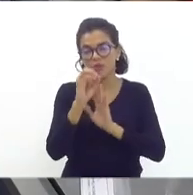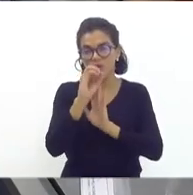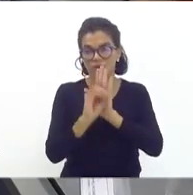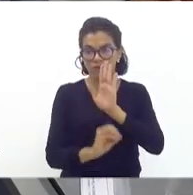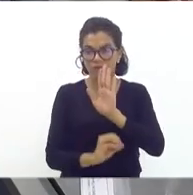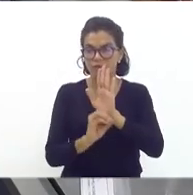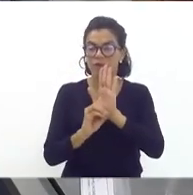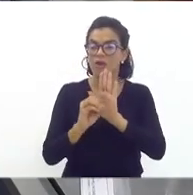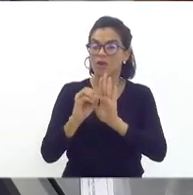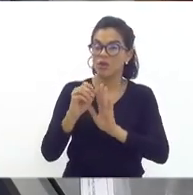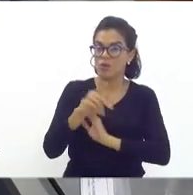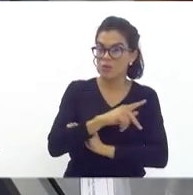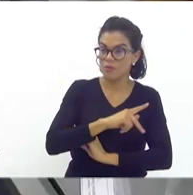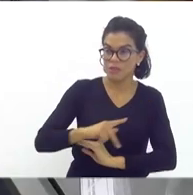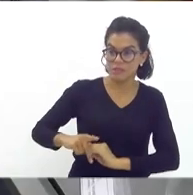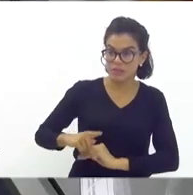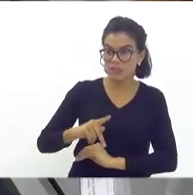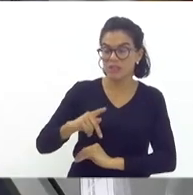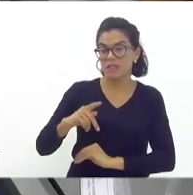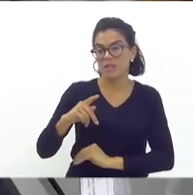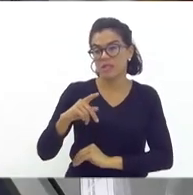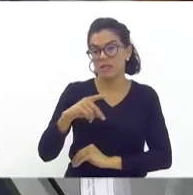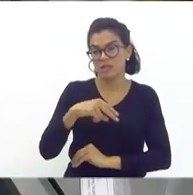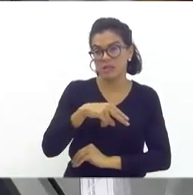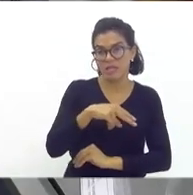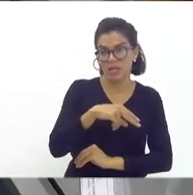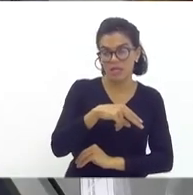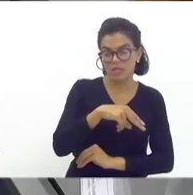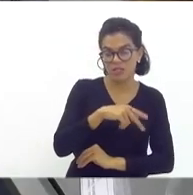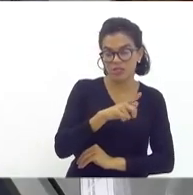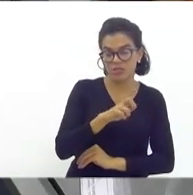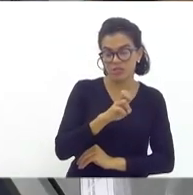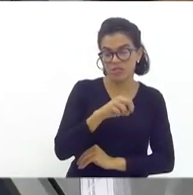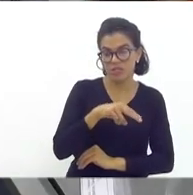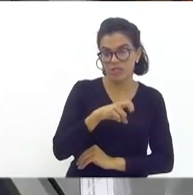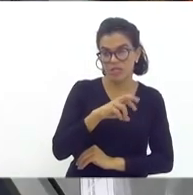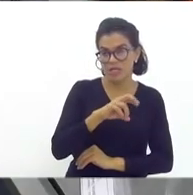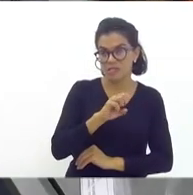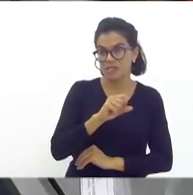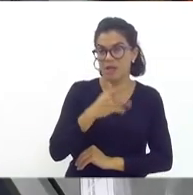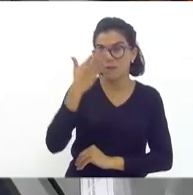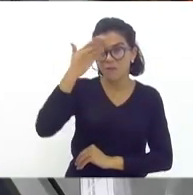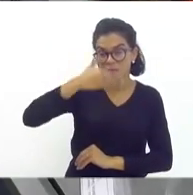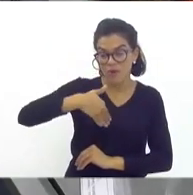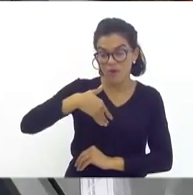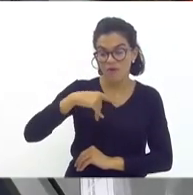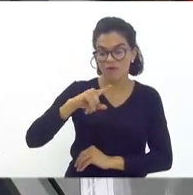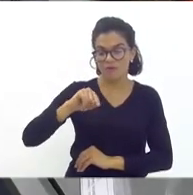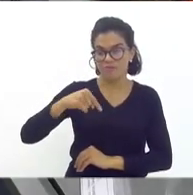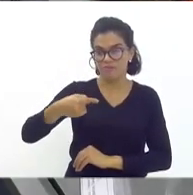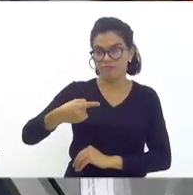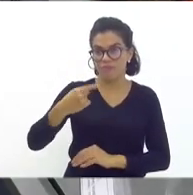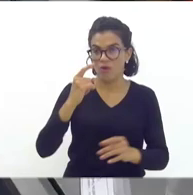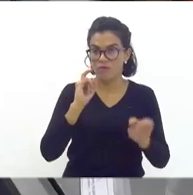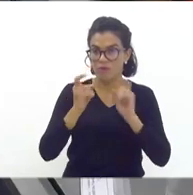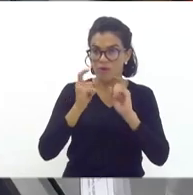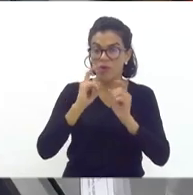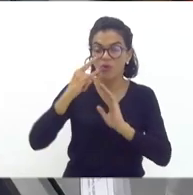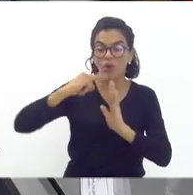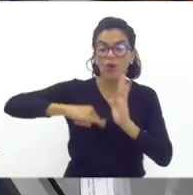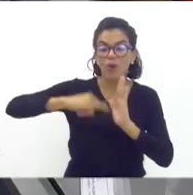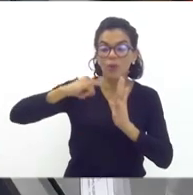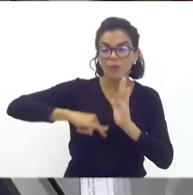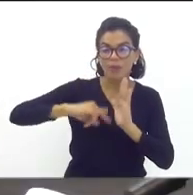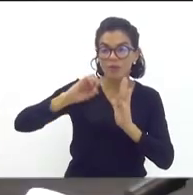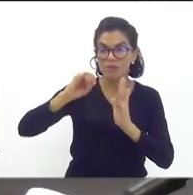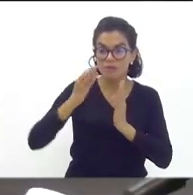que o tanto presidente da genessa quanto a presidente tanato presente aqui na próxima oitiva os investimentos que estavam previstos e